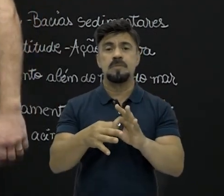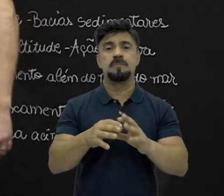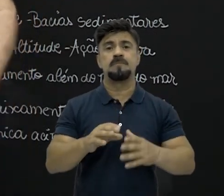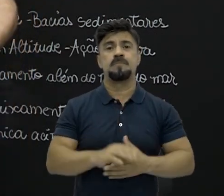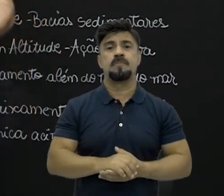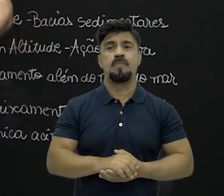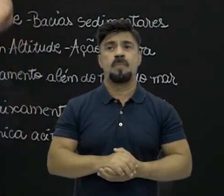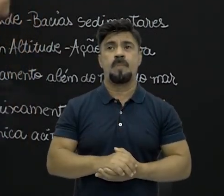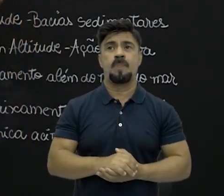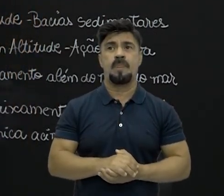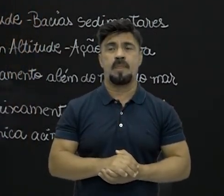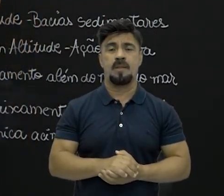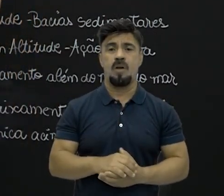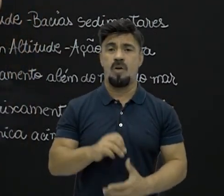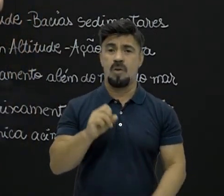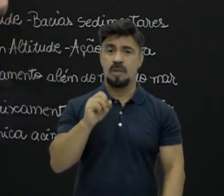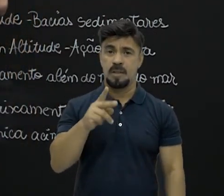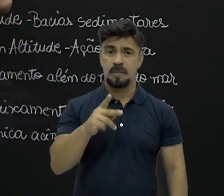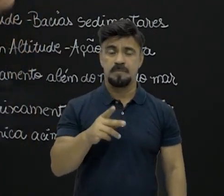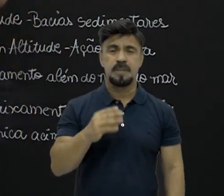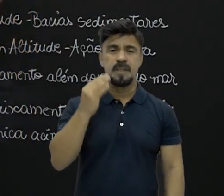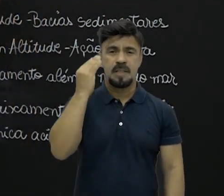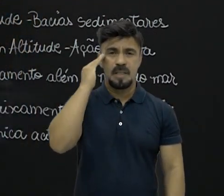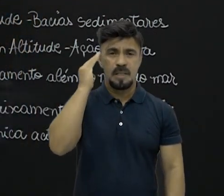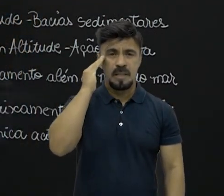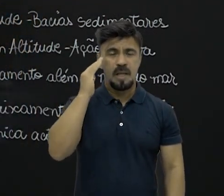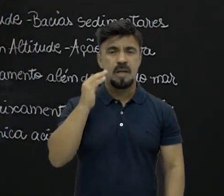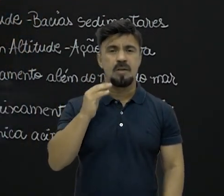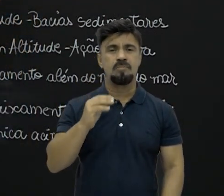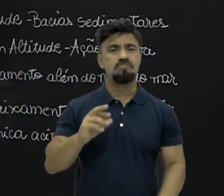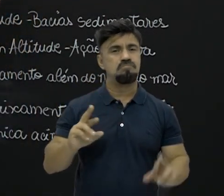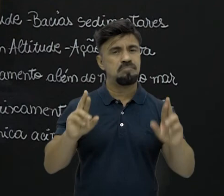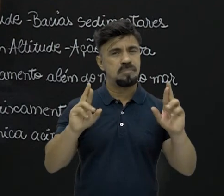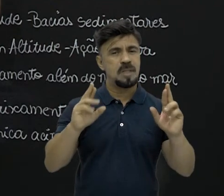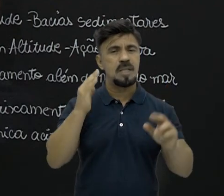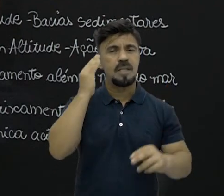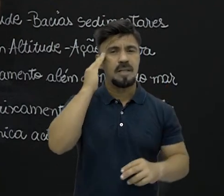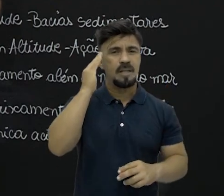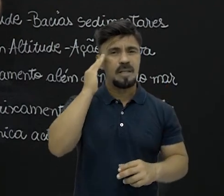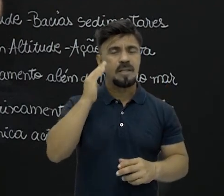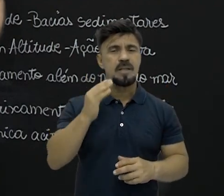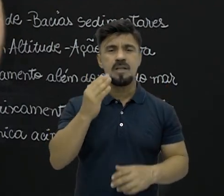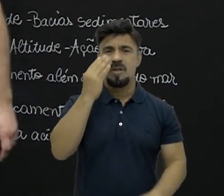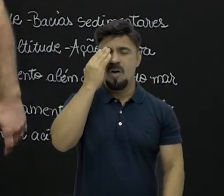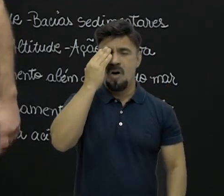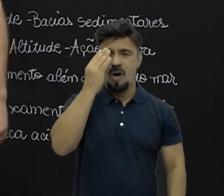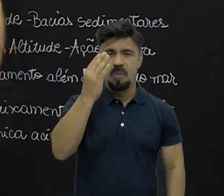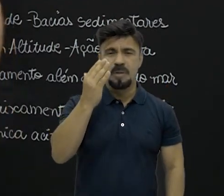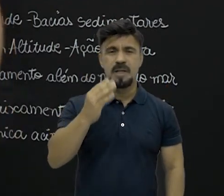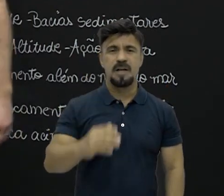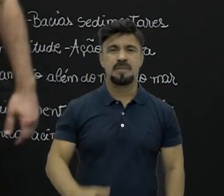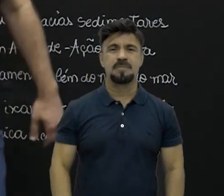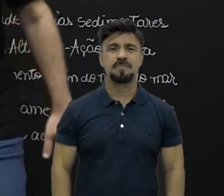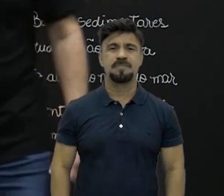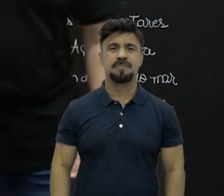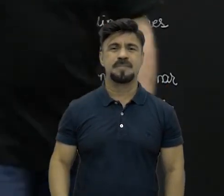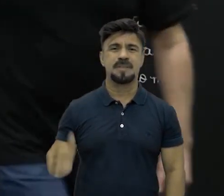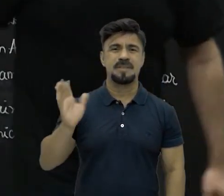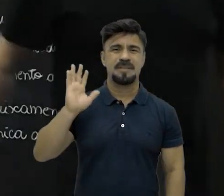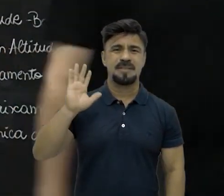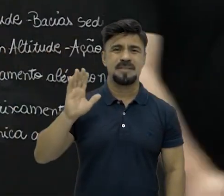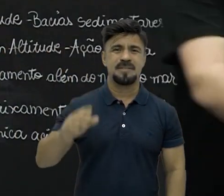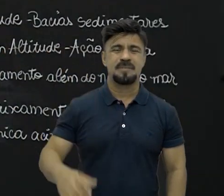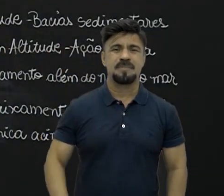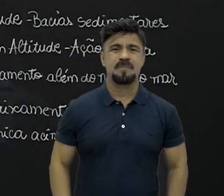escudos cristalinos. Ok? Entendeu essa aula? Eu espero que você tenha entendido. Muito obrigado por ter assistido essa aula até aqui e tchau, tchau.